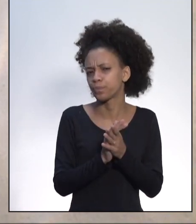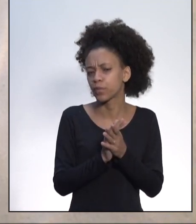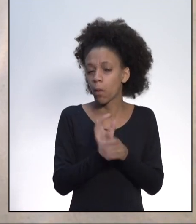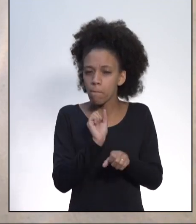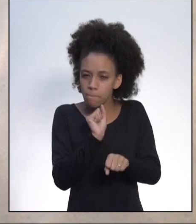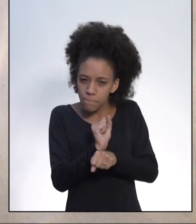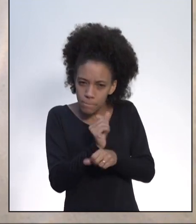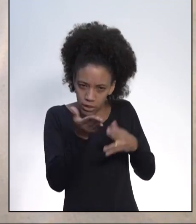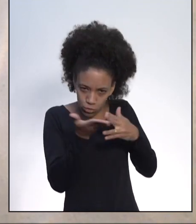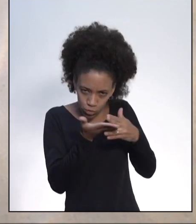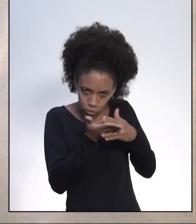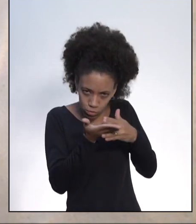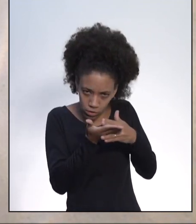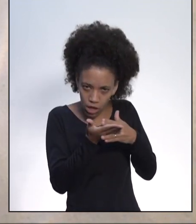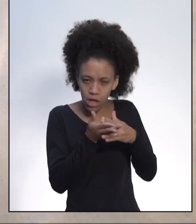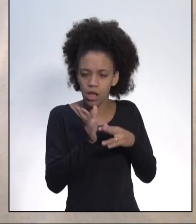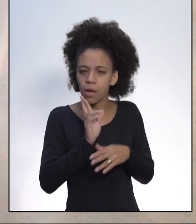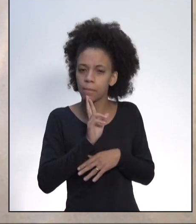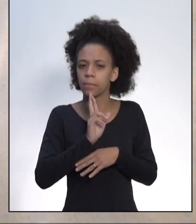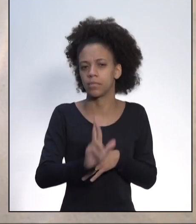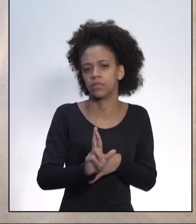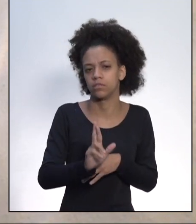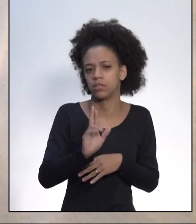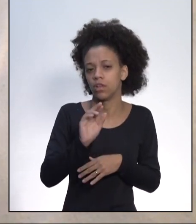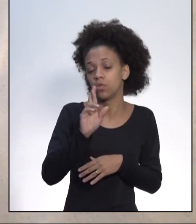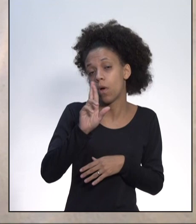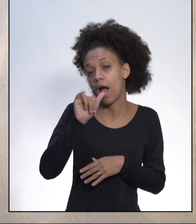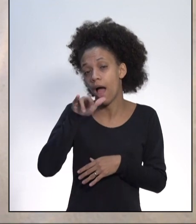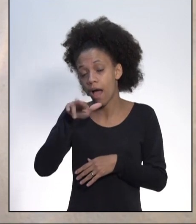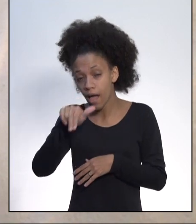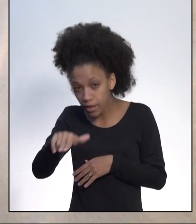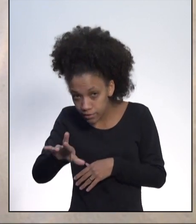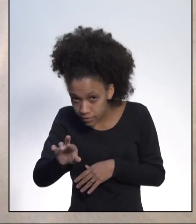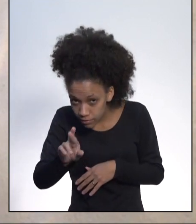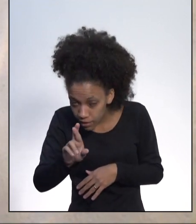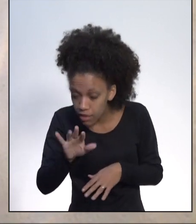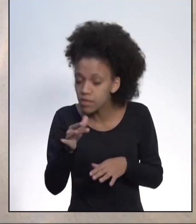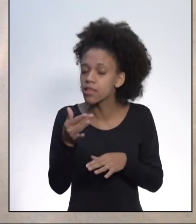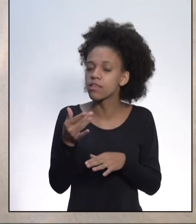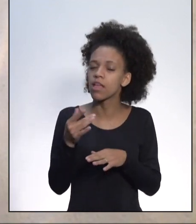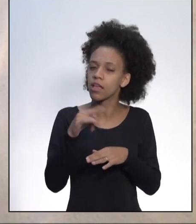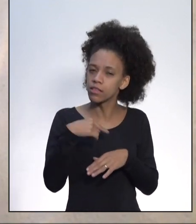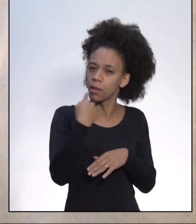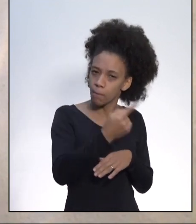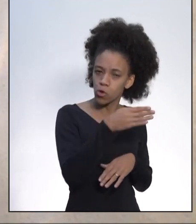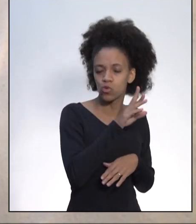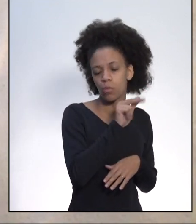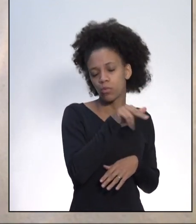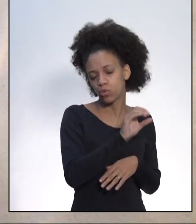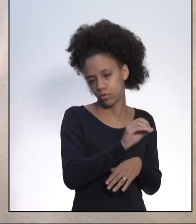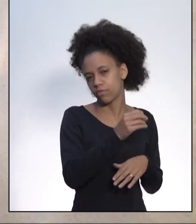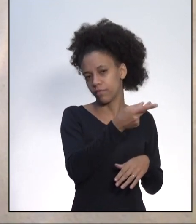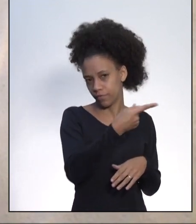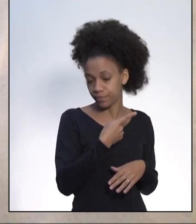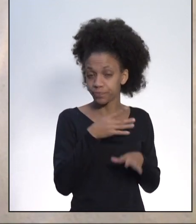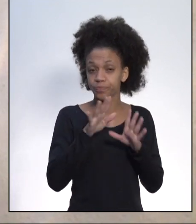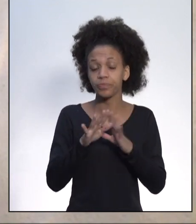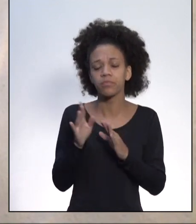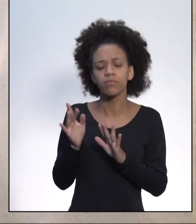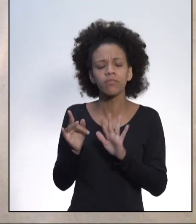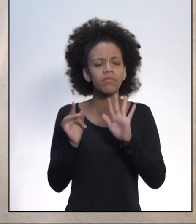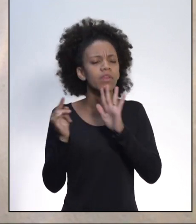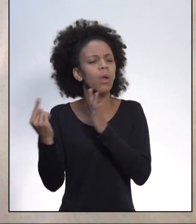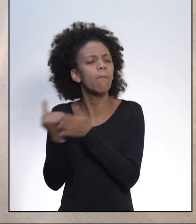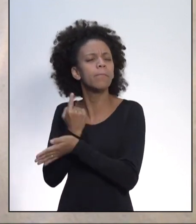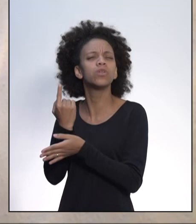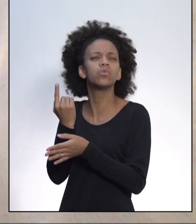pausa só para responder a pergunta do Rainer e vou passar a palavra para o Bruno. O Rainer está perguntando aqui, gostaria de